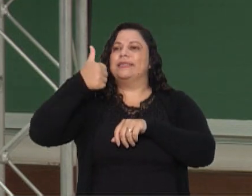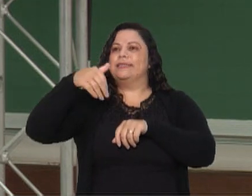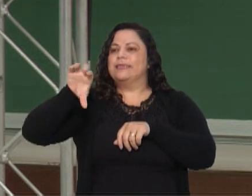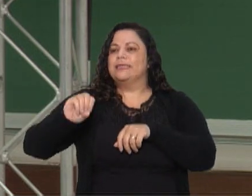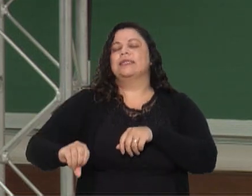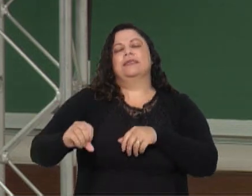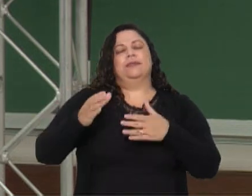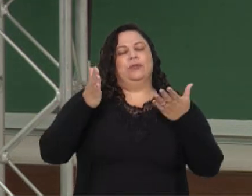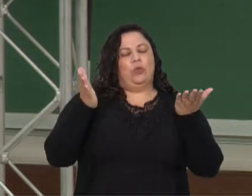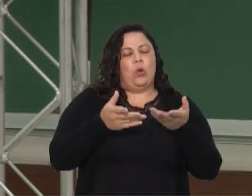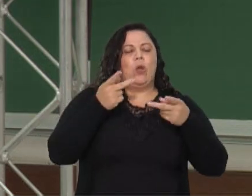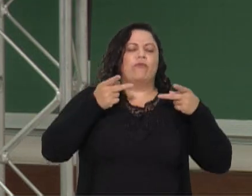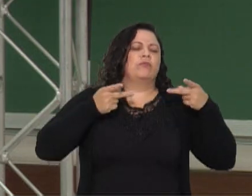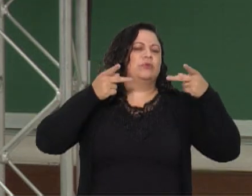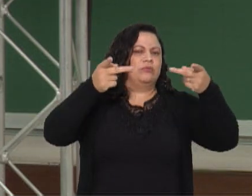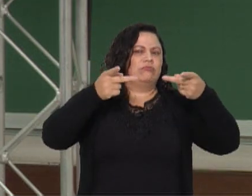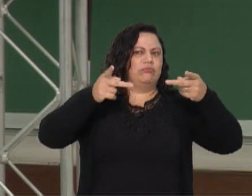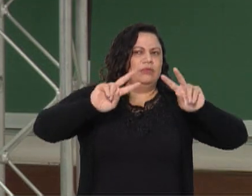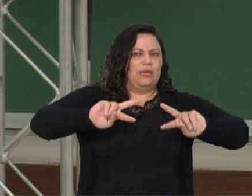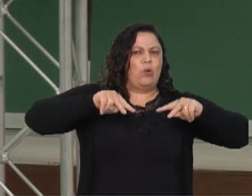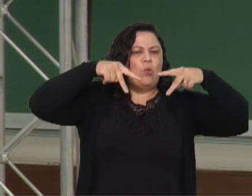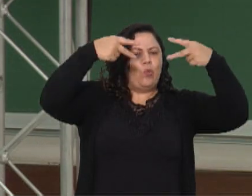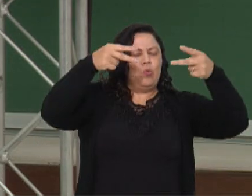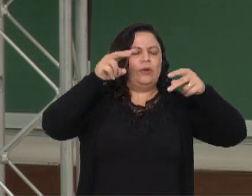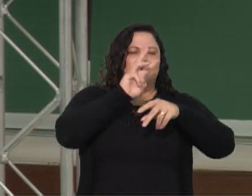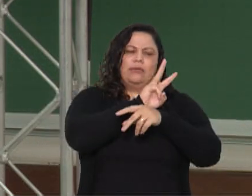também pode ser visitada através do seu site, né?